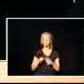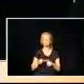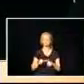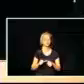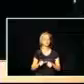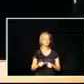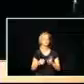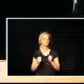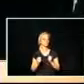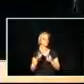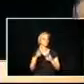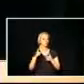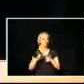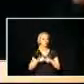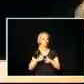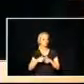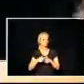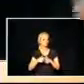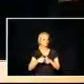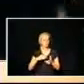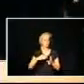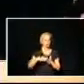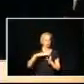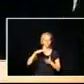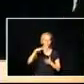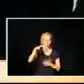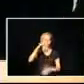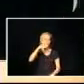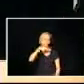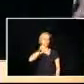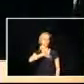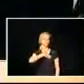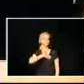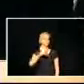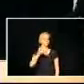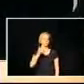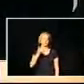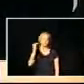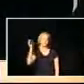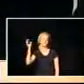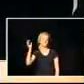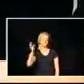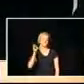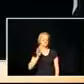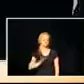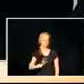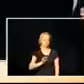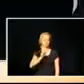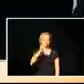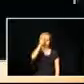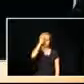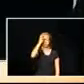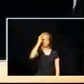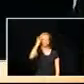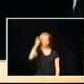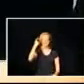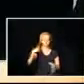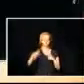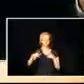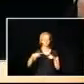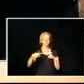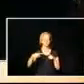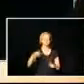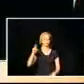funcionários da universidade, que é constitucional. Está na Constituição, vereador Bilili. O funcionário tem direito.